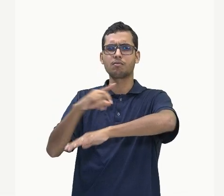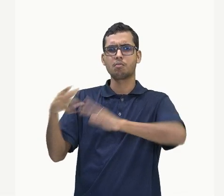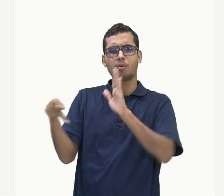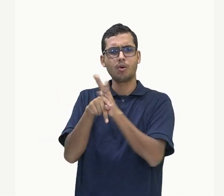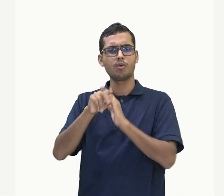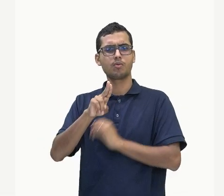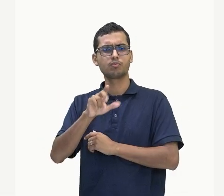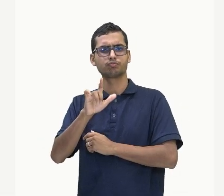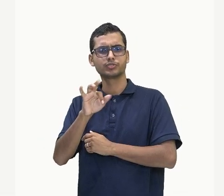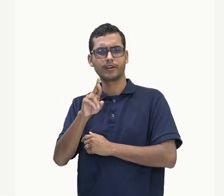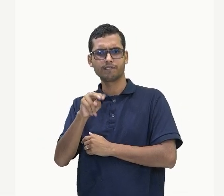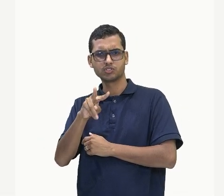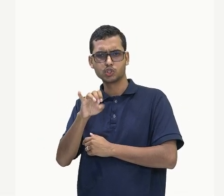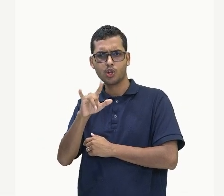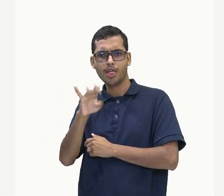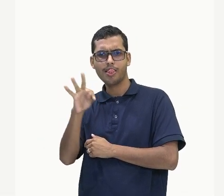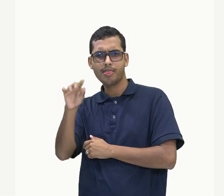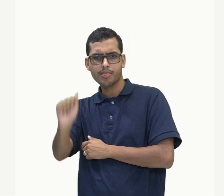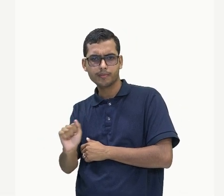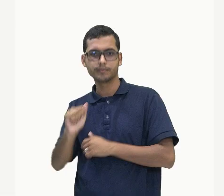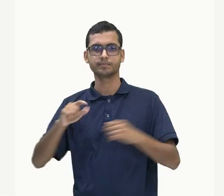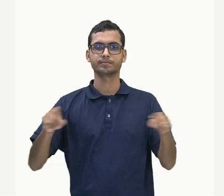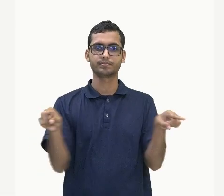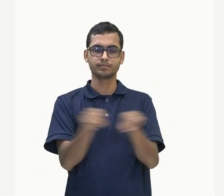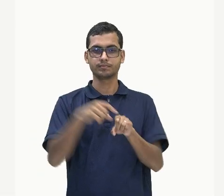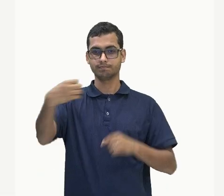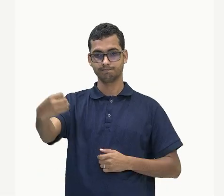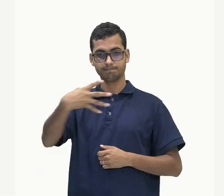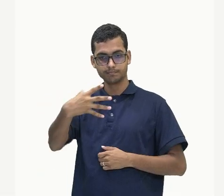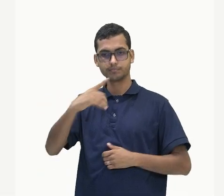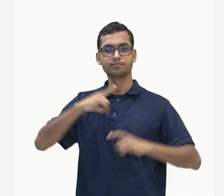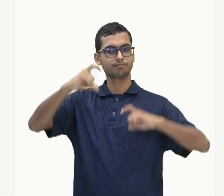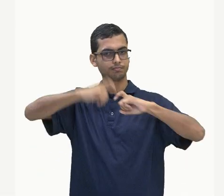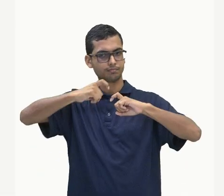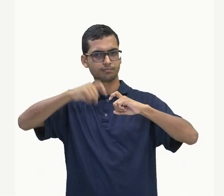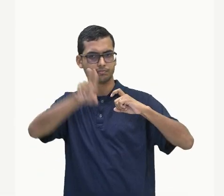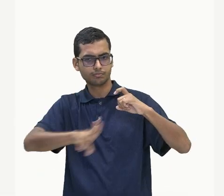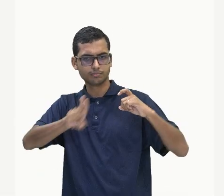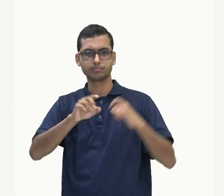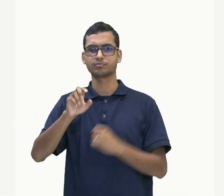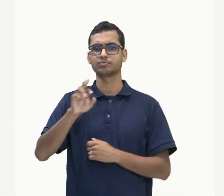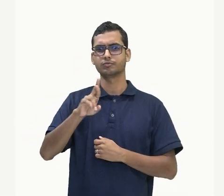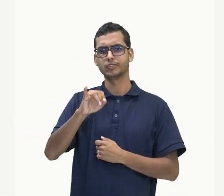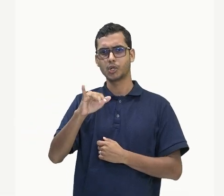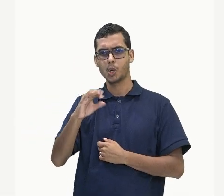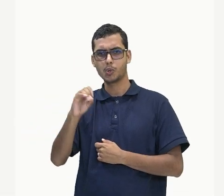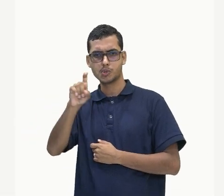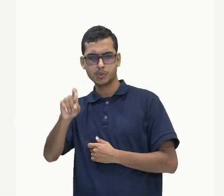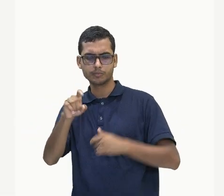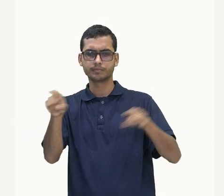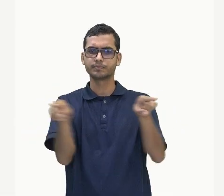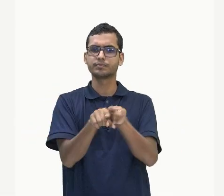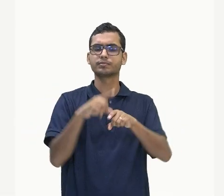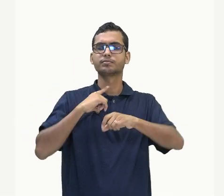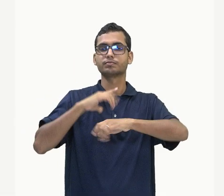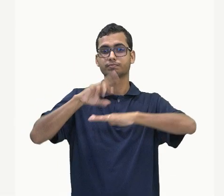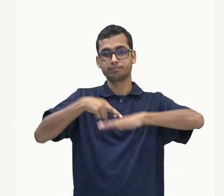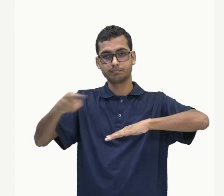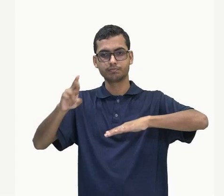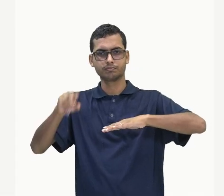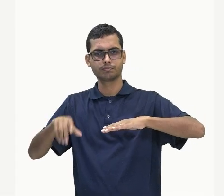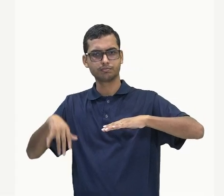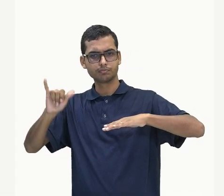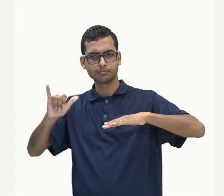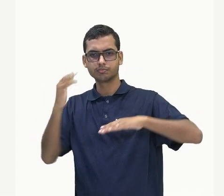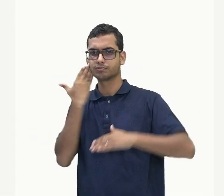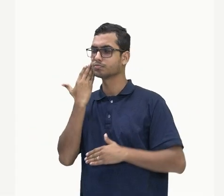exames médicos e também em segurança. Já os raios gama é a radiação mais energética, produzida por eventos